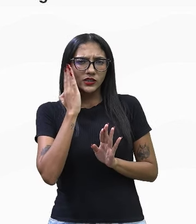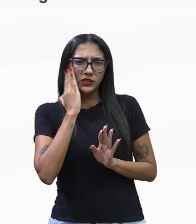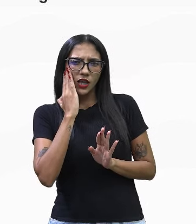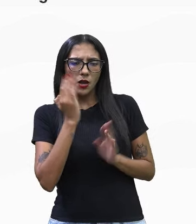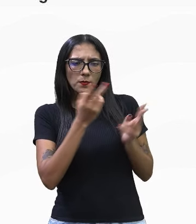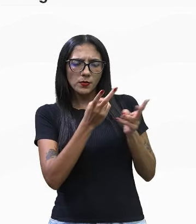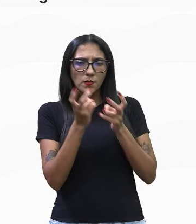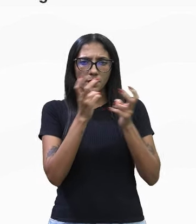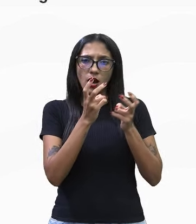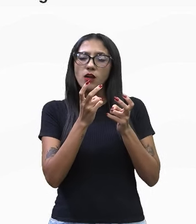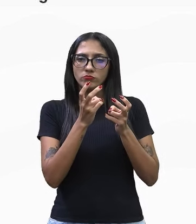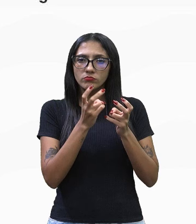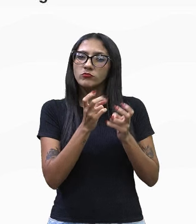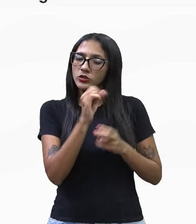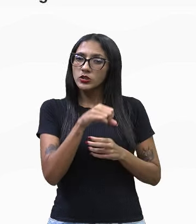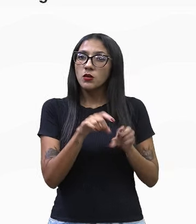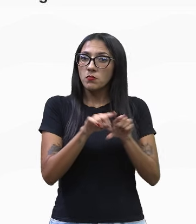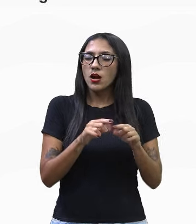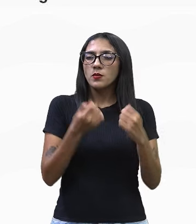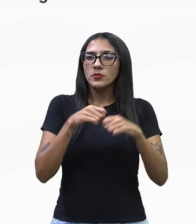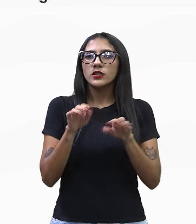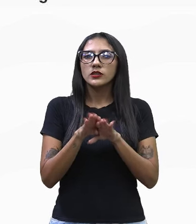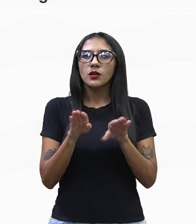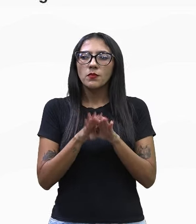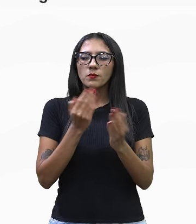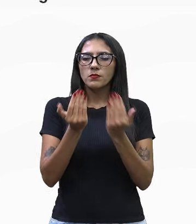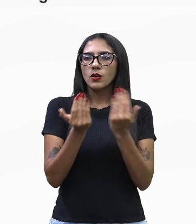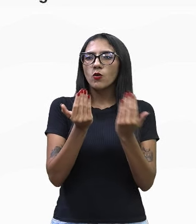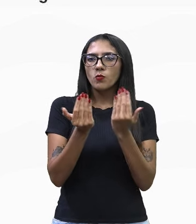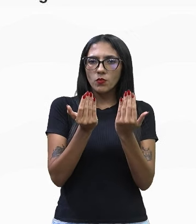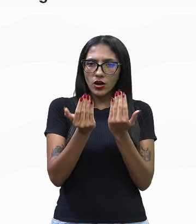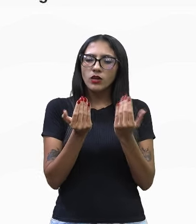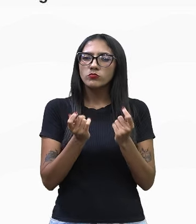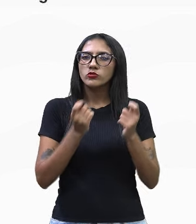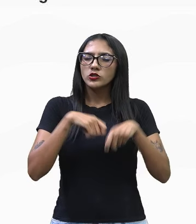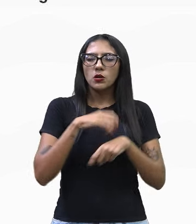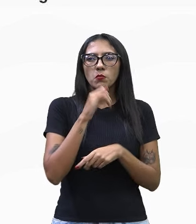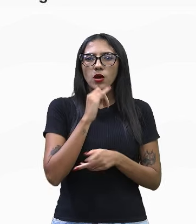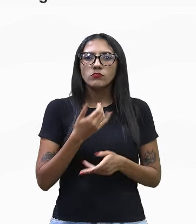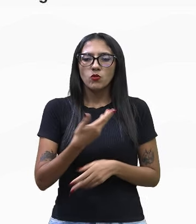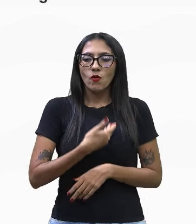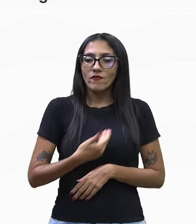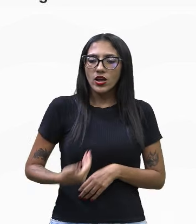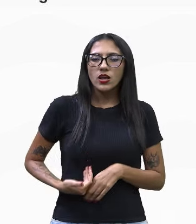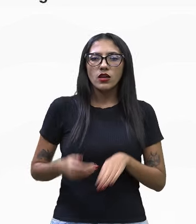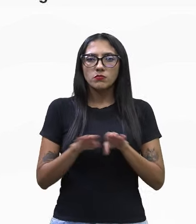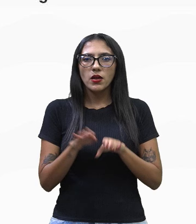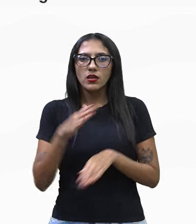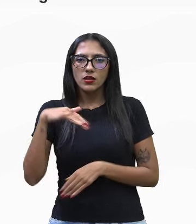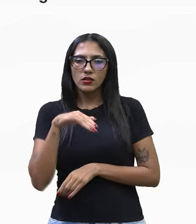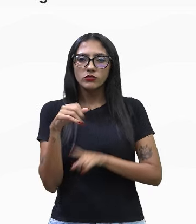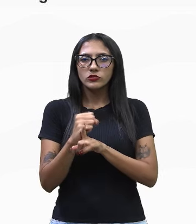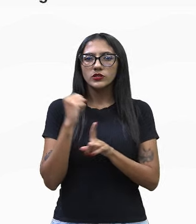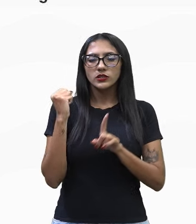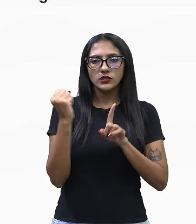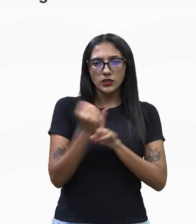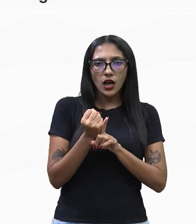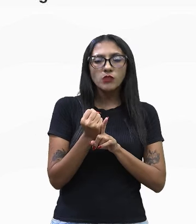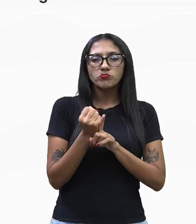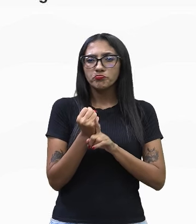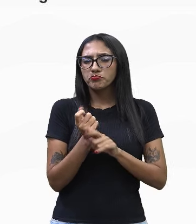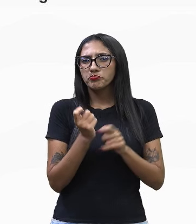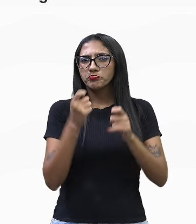os eles T eles servem para servir de parâmetro para que o poder público para que a sociedade né para